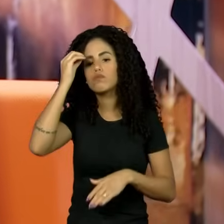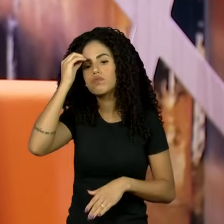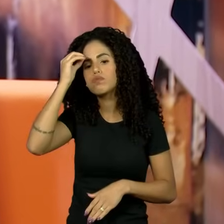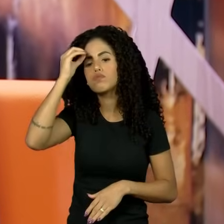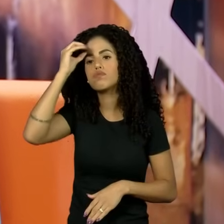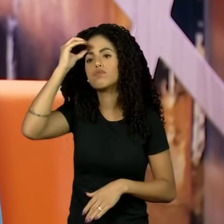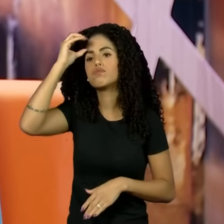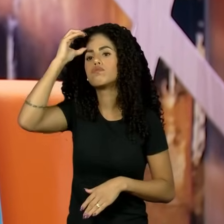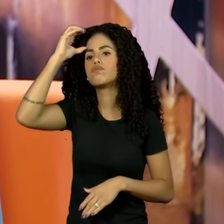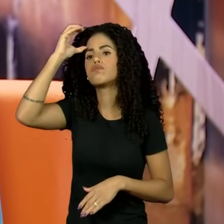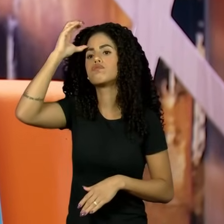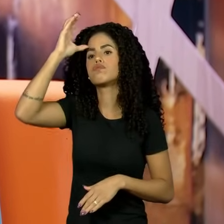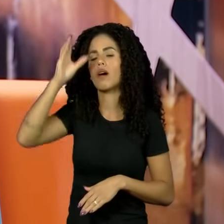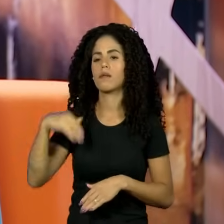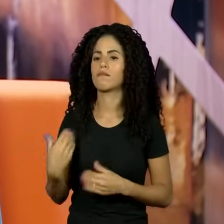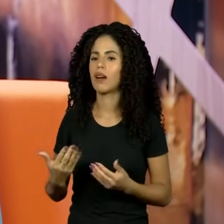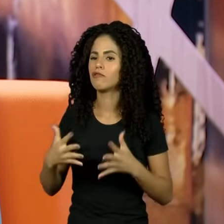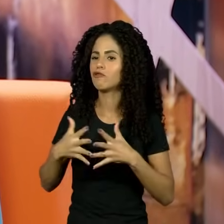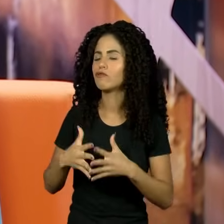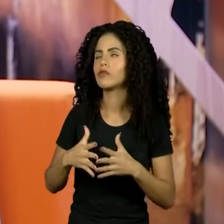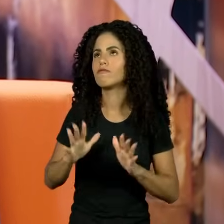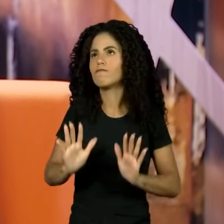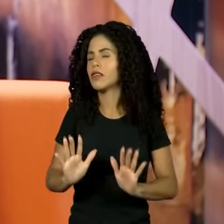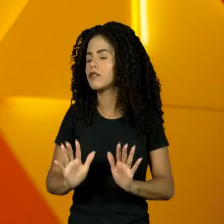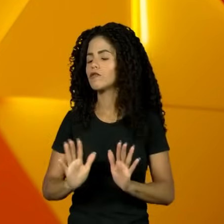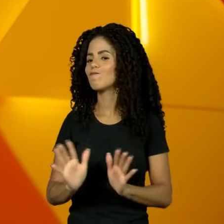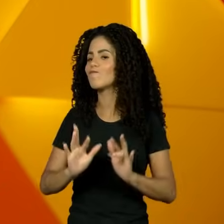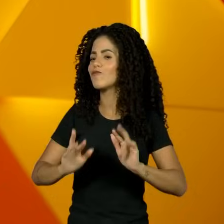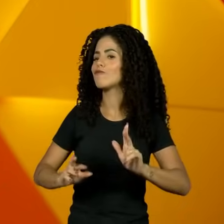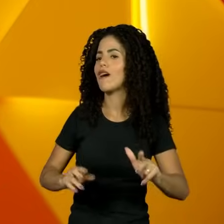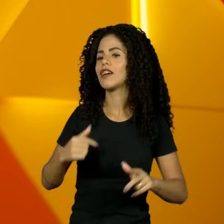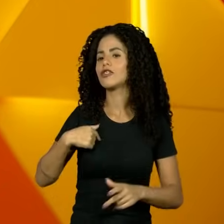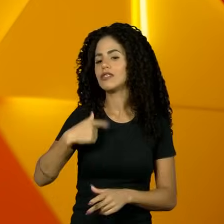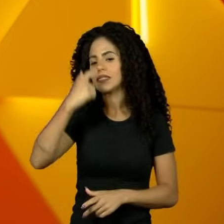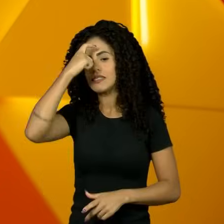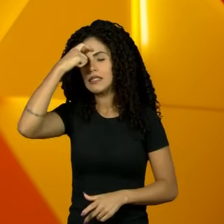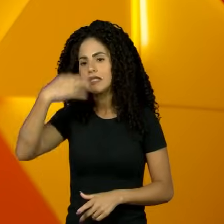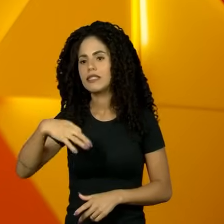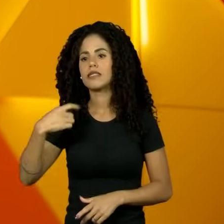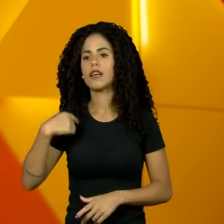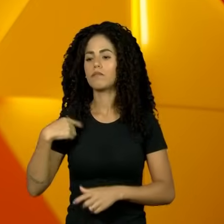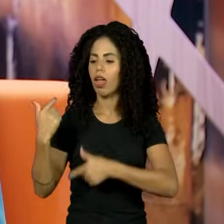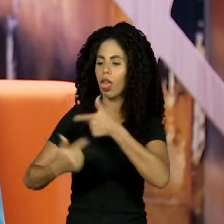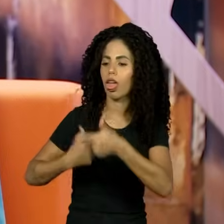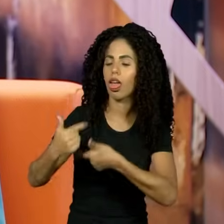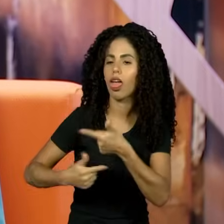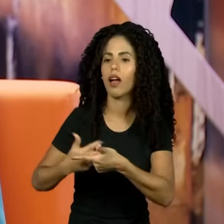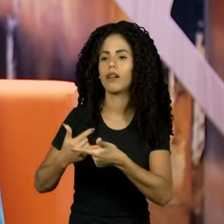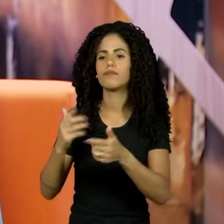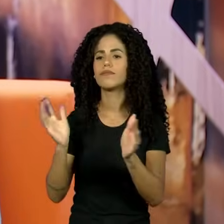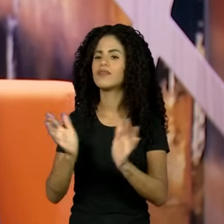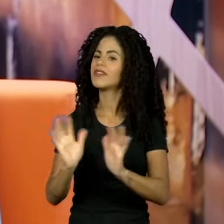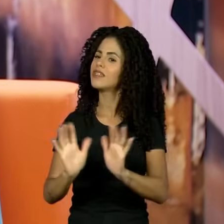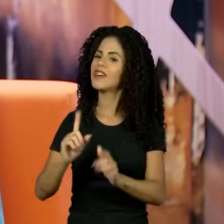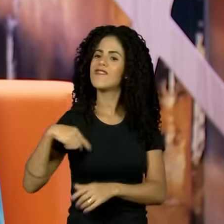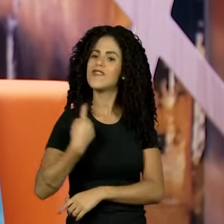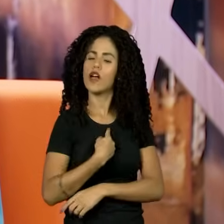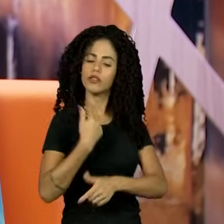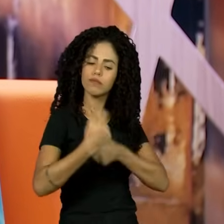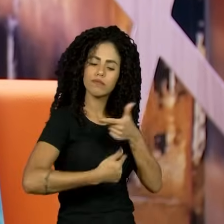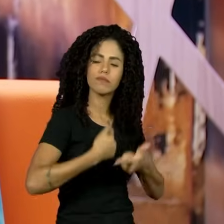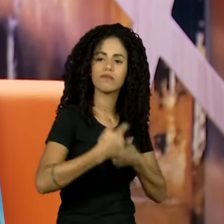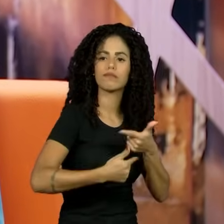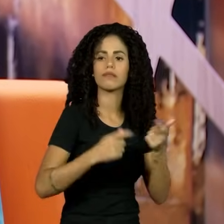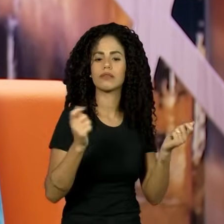sentido mais elementar do termo, né? Sim. Construção em termos do trabalho braçal. Nós não civilizamos a América. E se